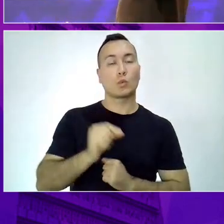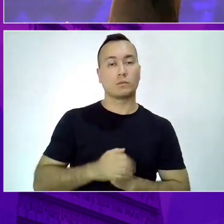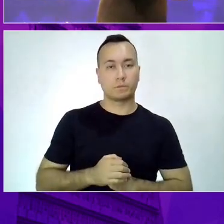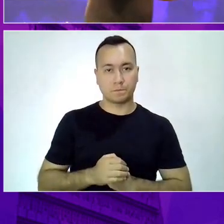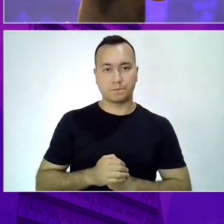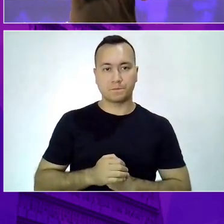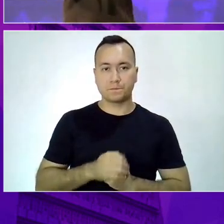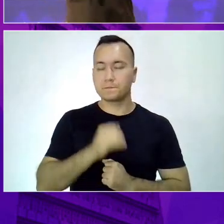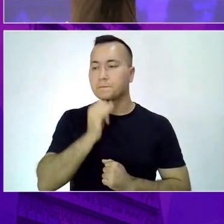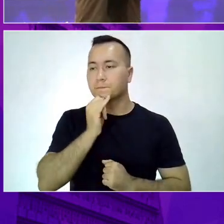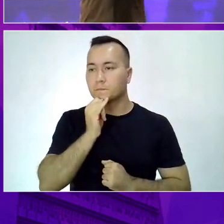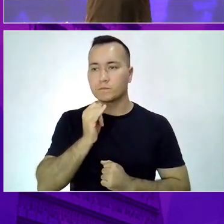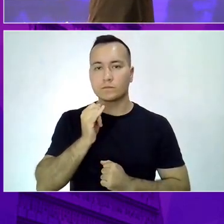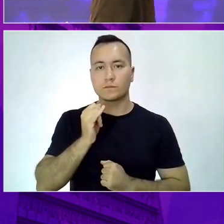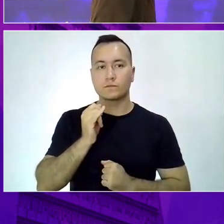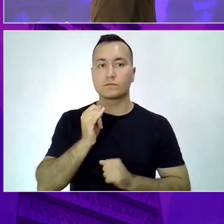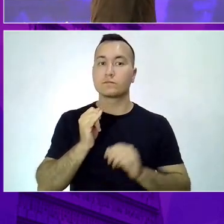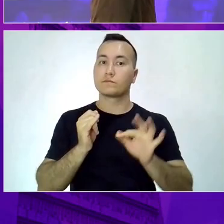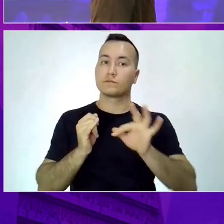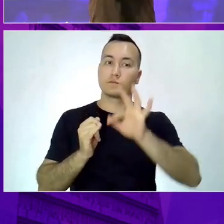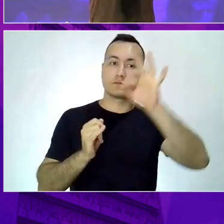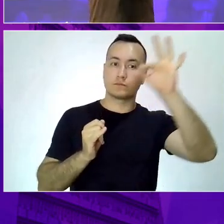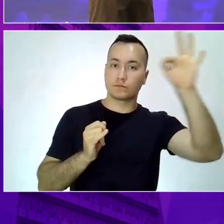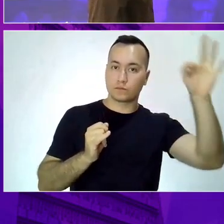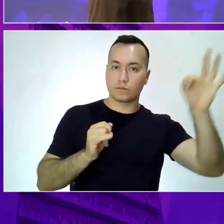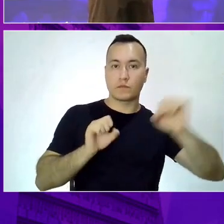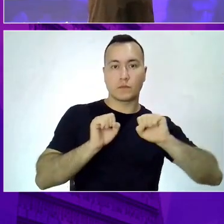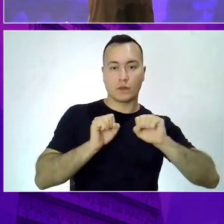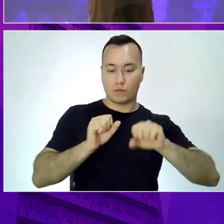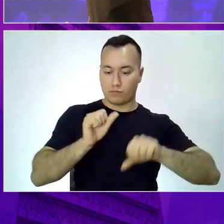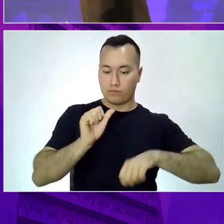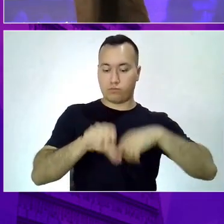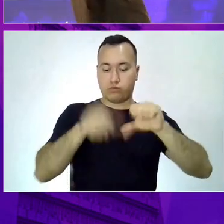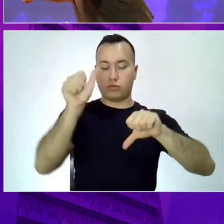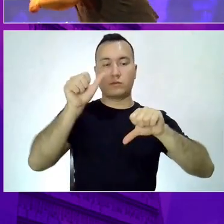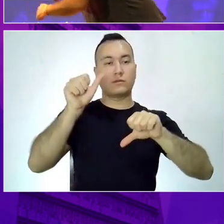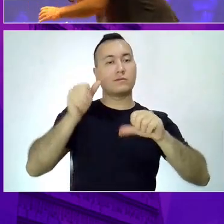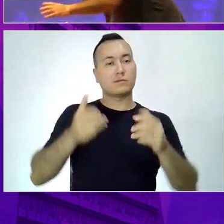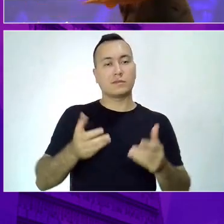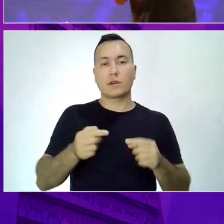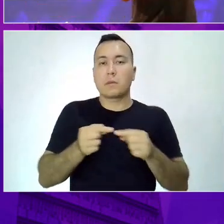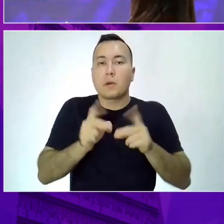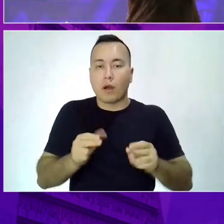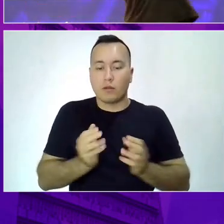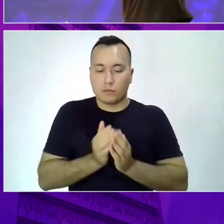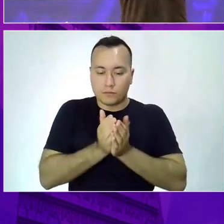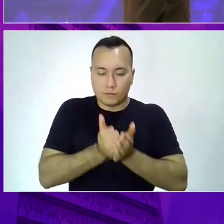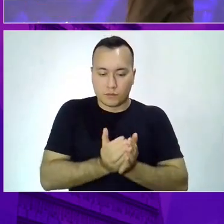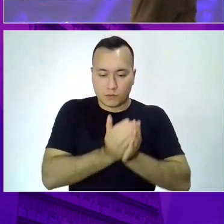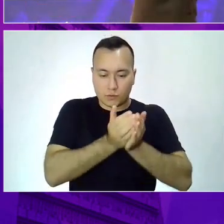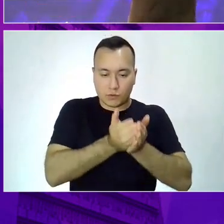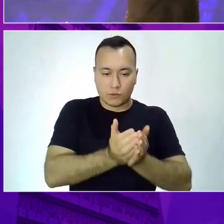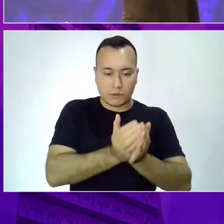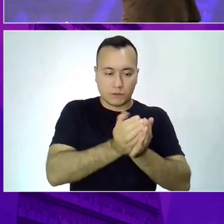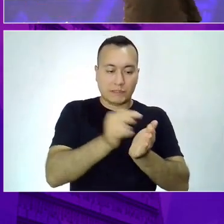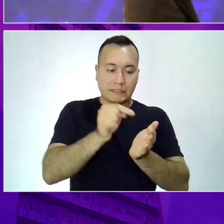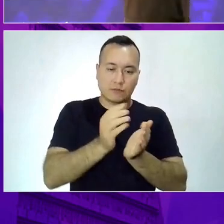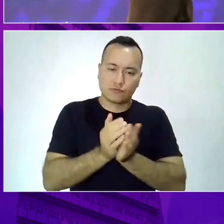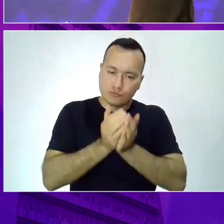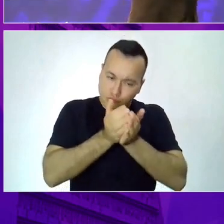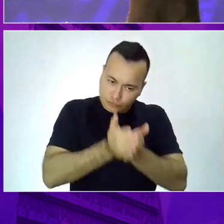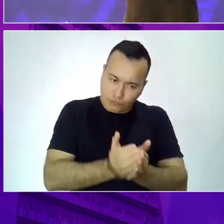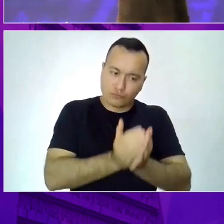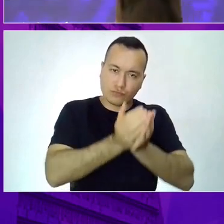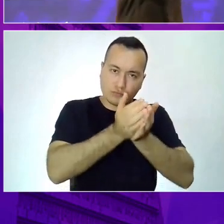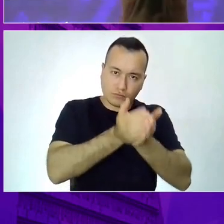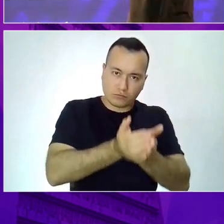sim, uma manobra como se a gente estivesse num barco, sendo um veleiro. A gente vai fazer uma manobra onde vamos mudar, o vento vai mudar de um